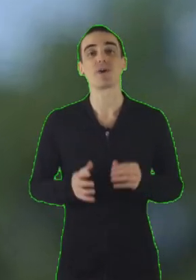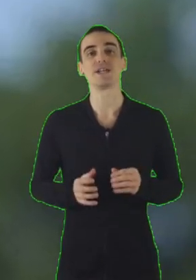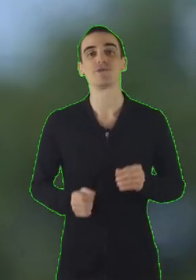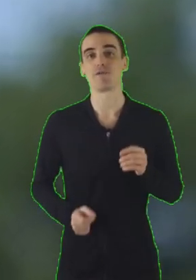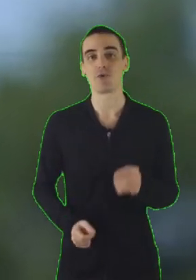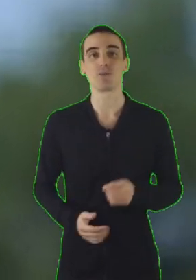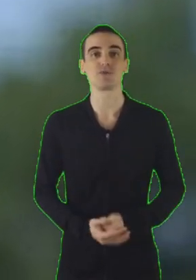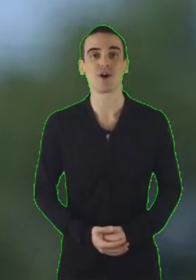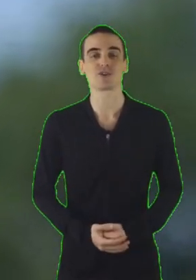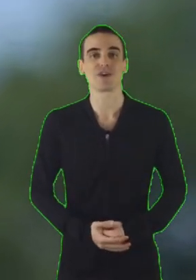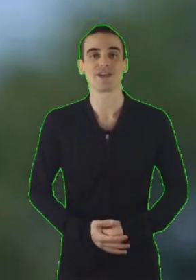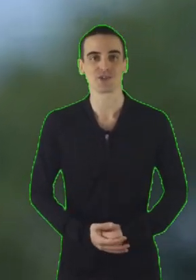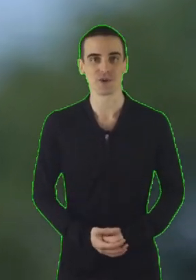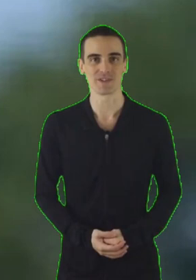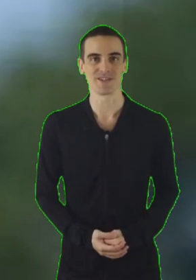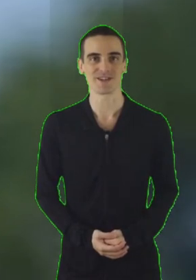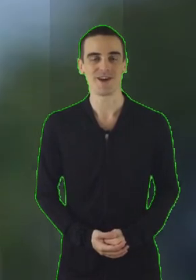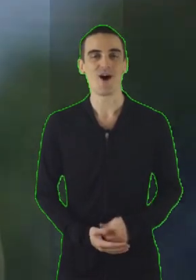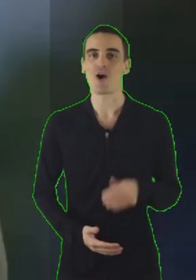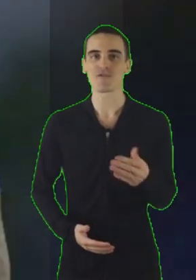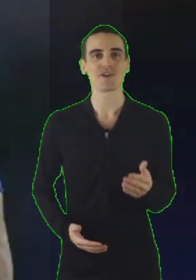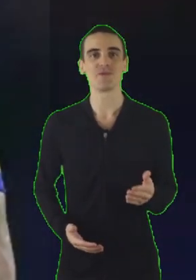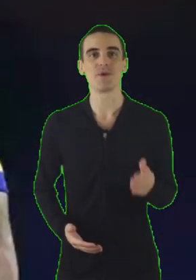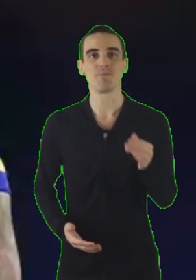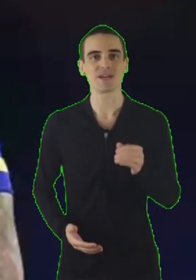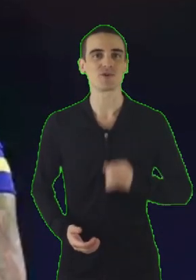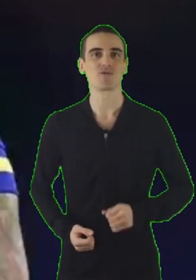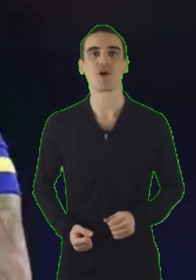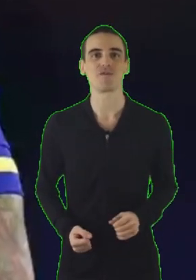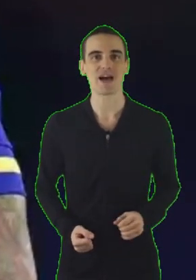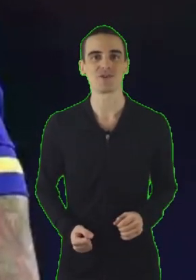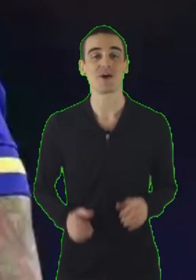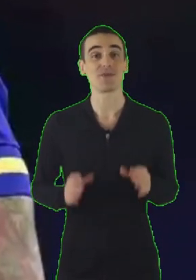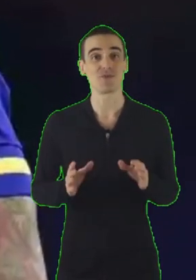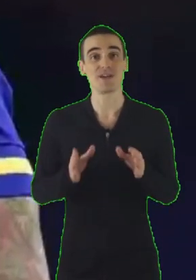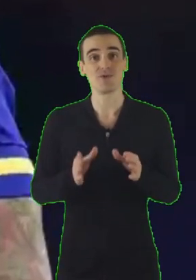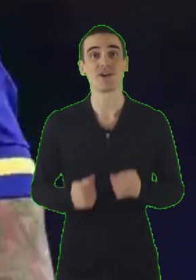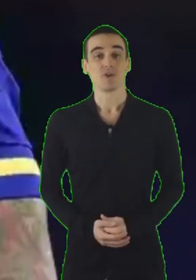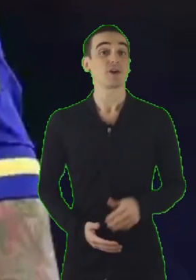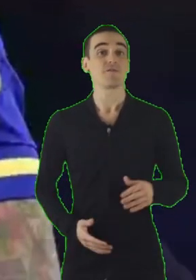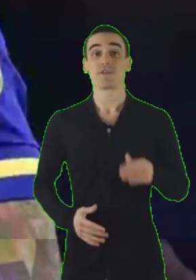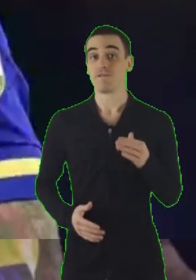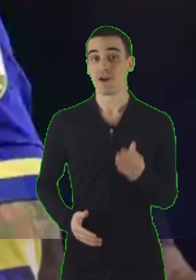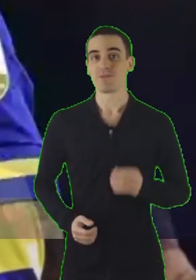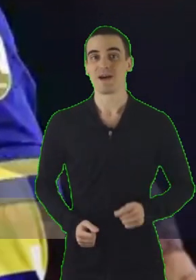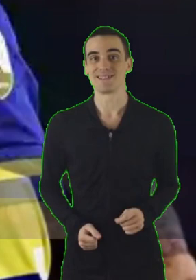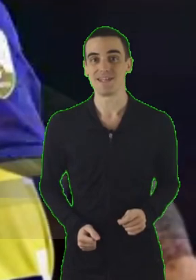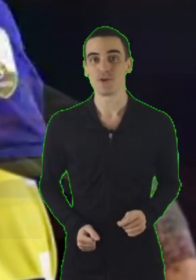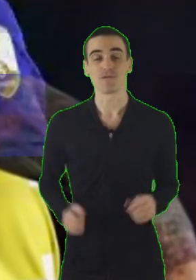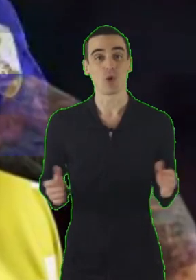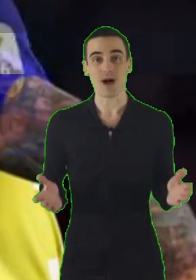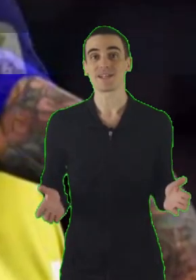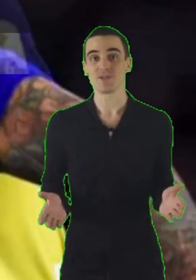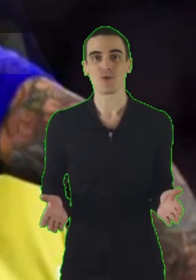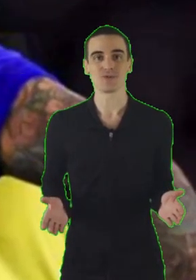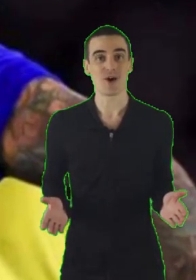reserva. Com a camisa do Boca Juniors, o meio-campista soma 69 partidas, com 6 gols marcados e 4 assistências.